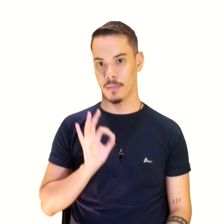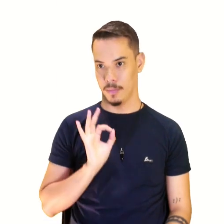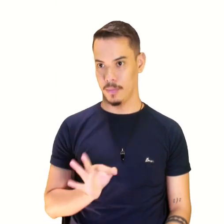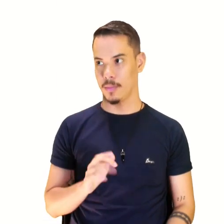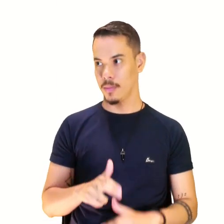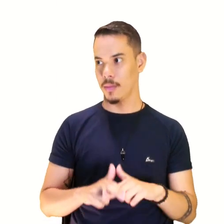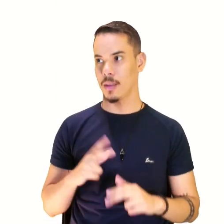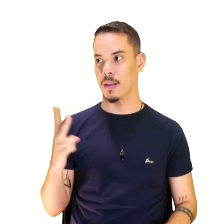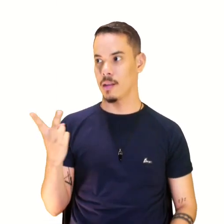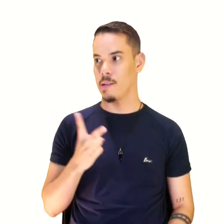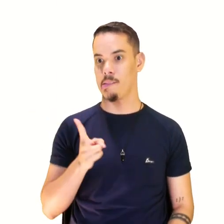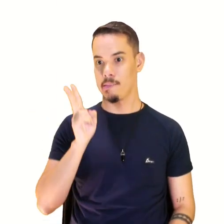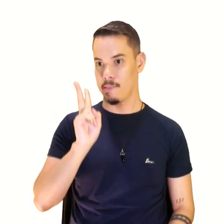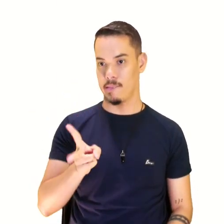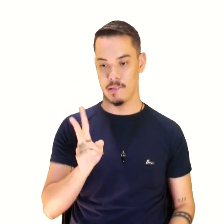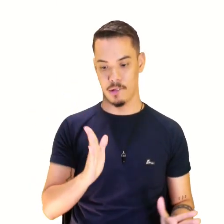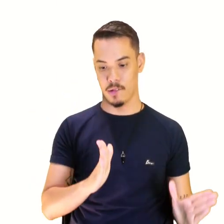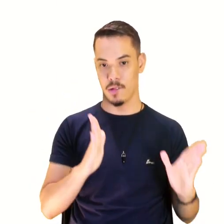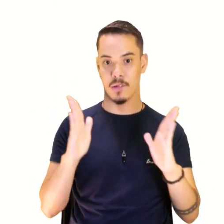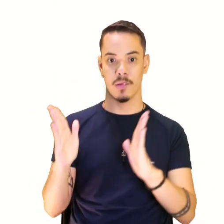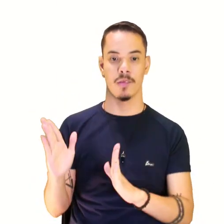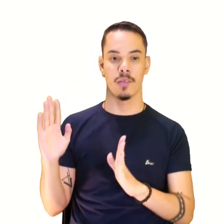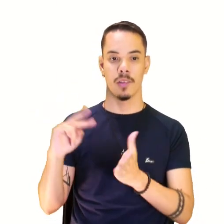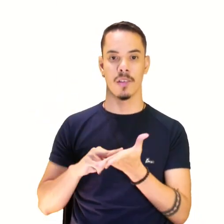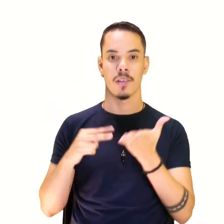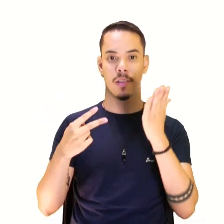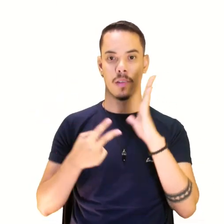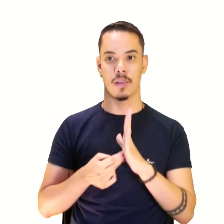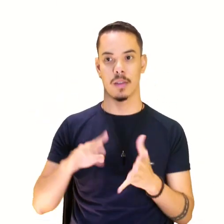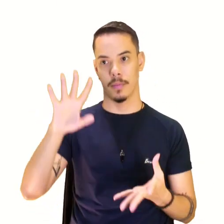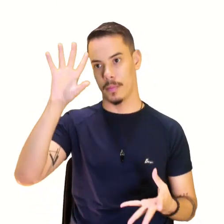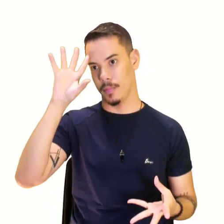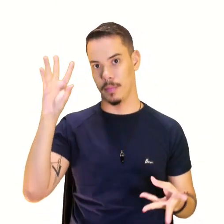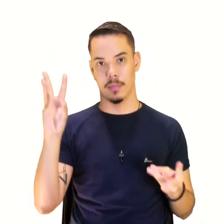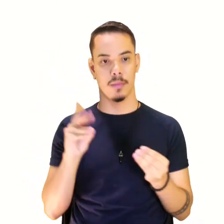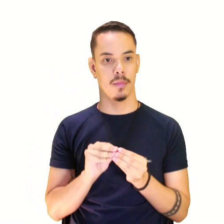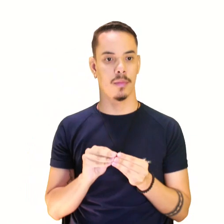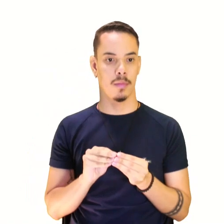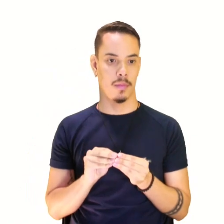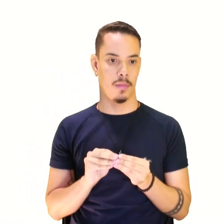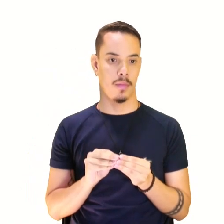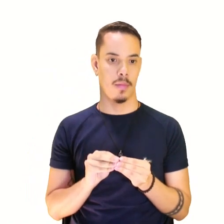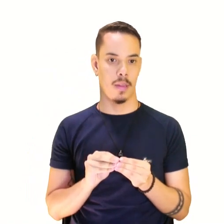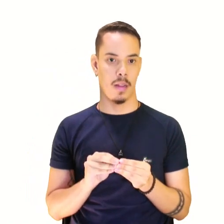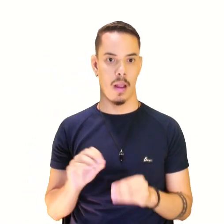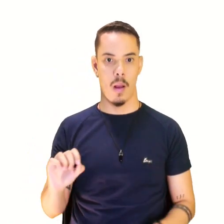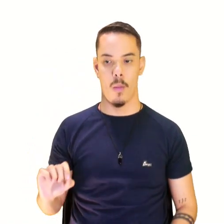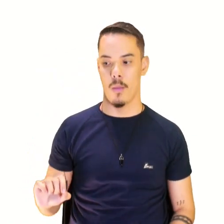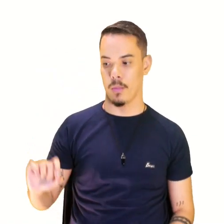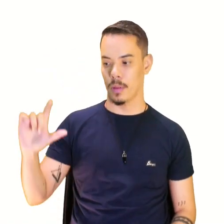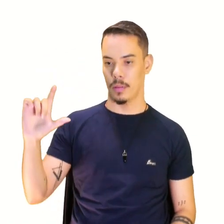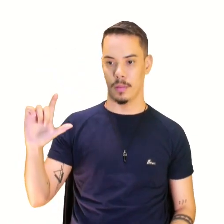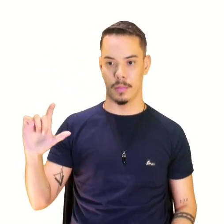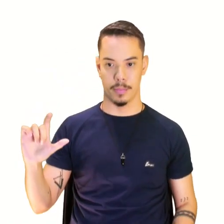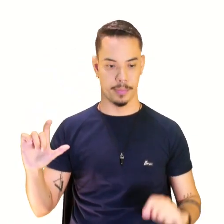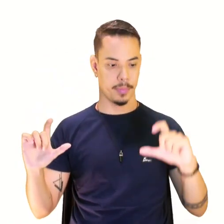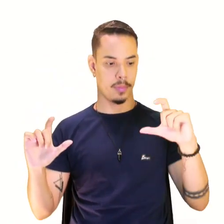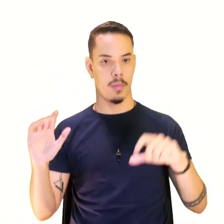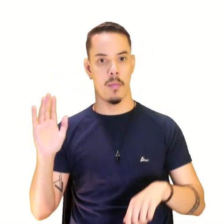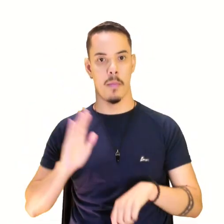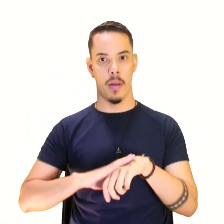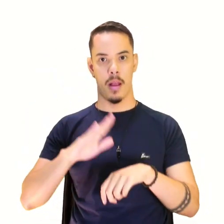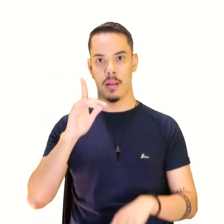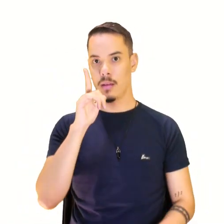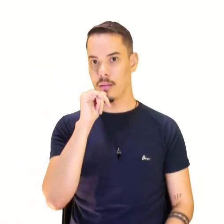para o mesmo lado, né? Ou seja, diretamente. Porque Aumentou mais tempo, mais dias, mais água litros, estraga.